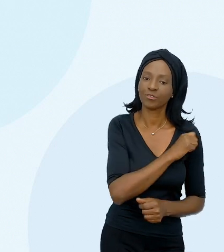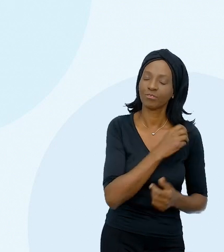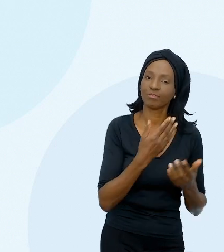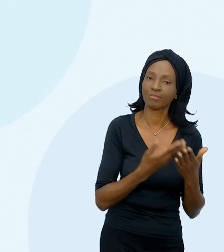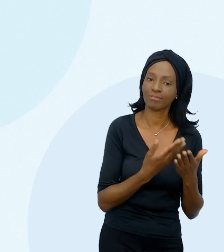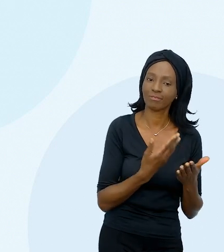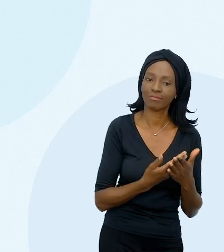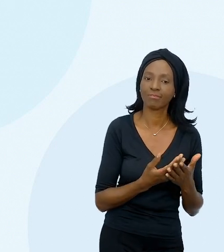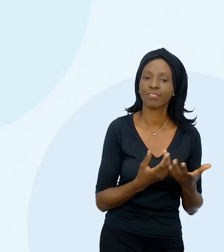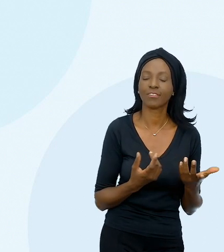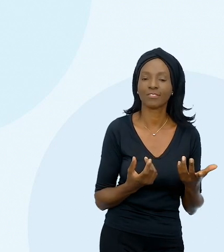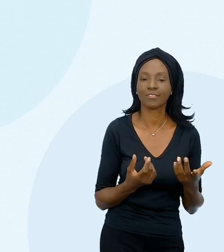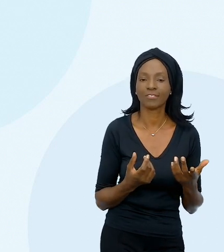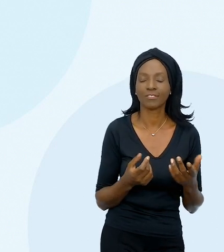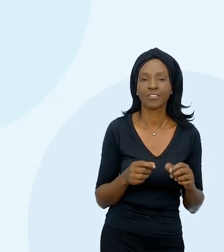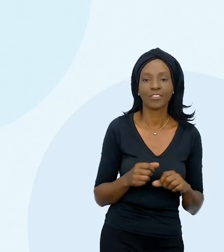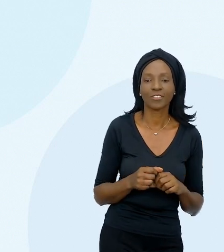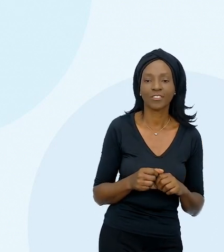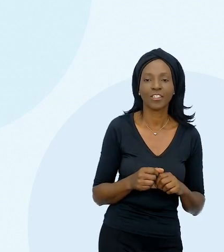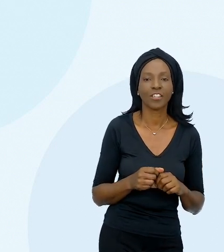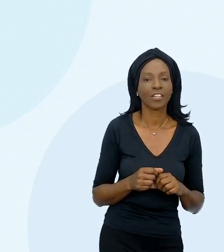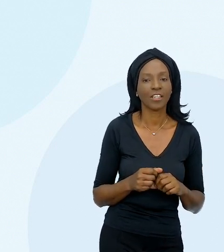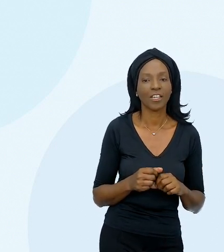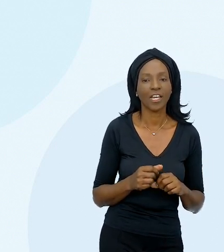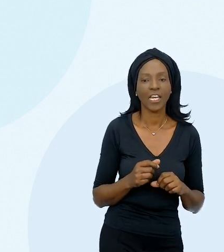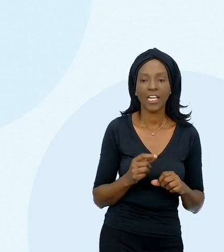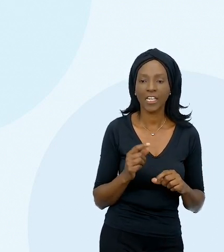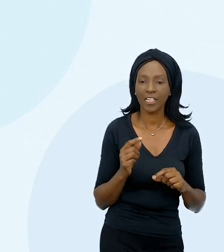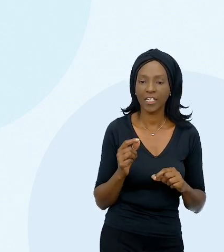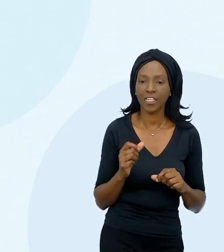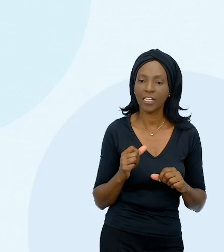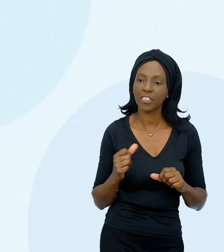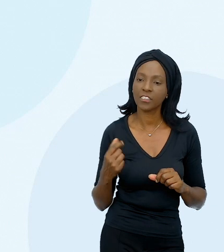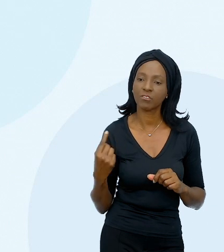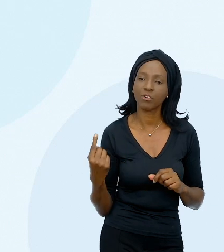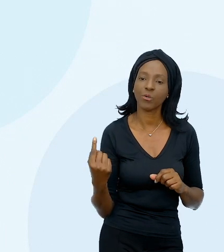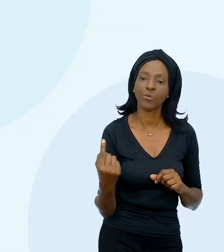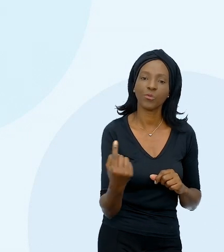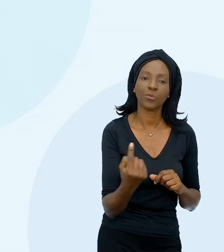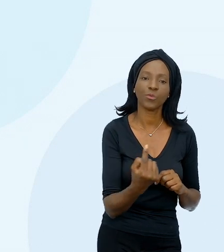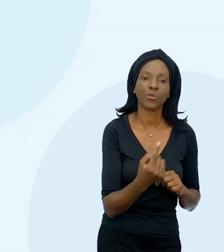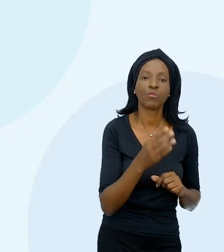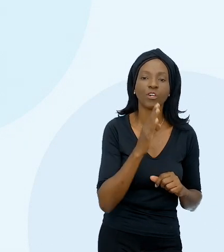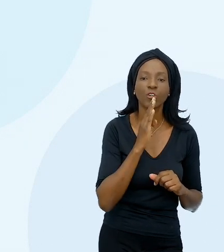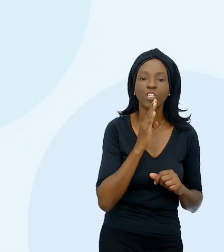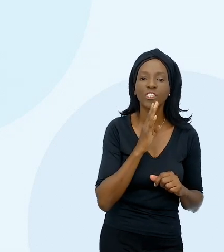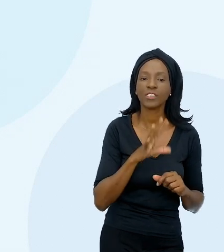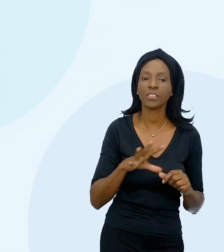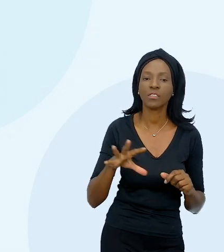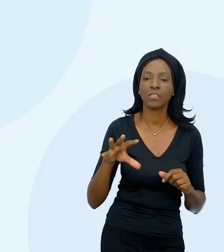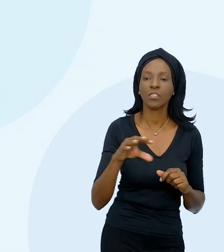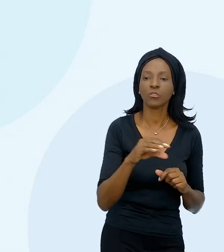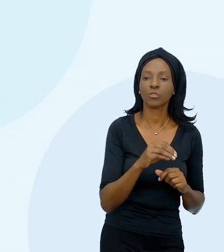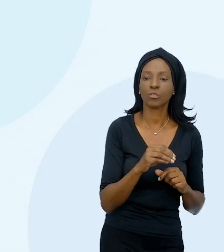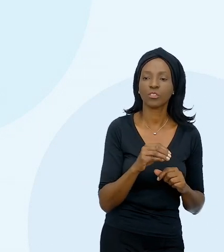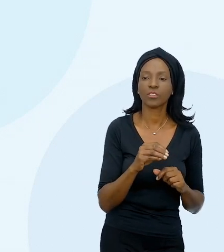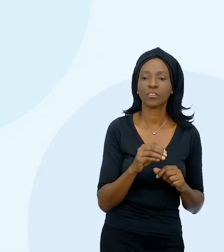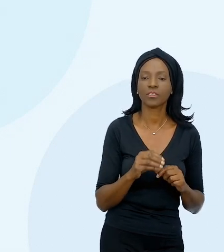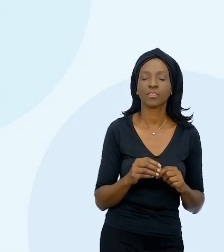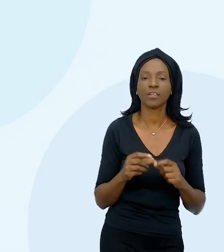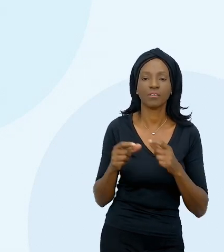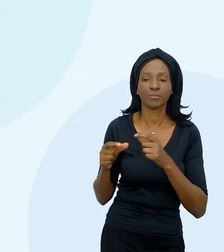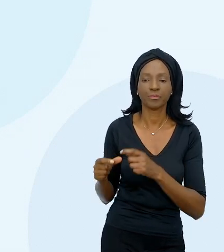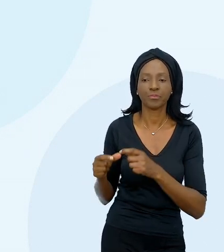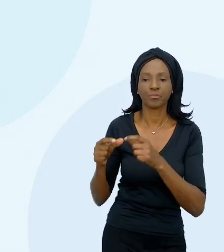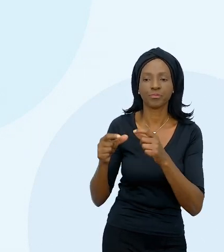eles tecnicamente passam por todas as estações, sempre aprofundando mediante